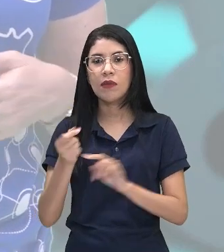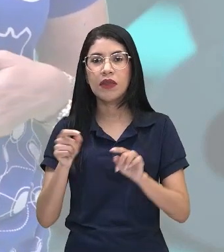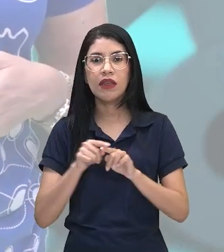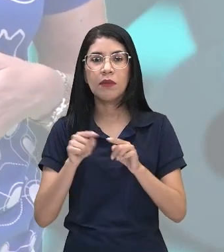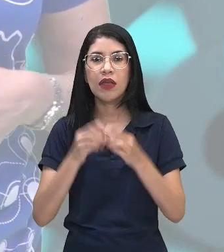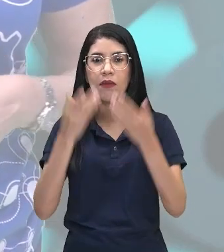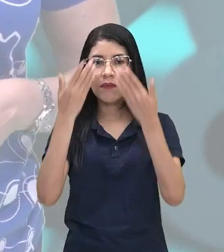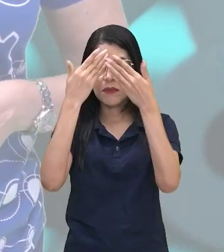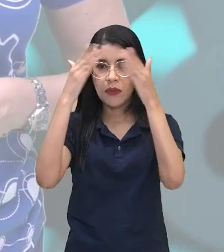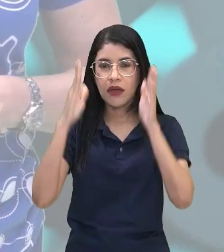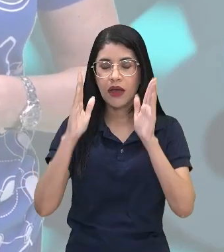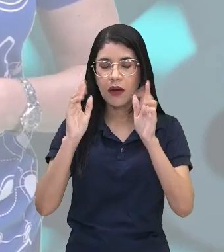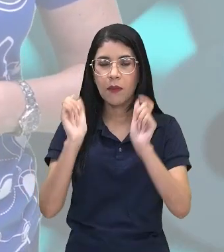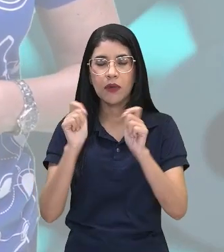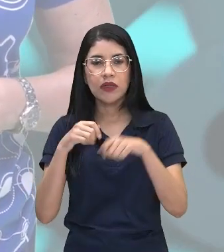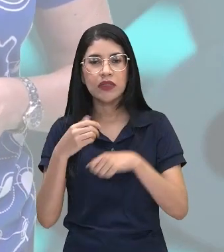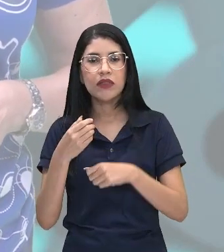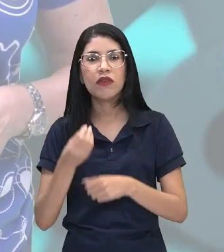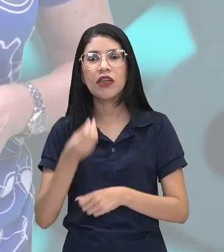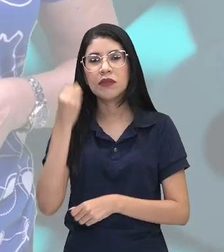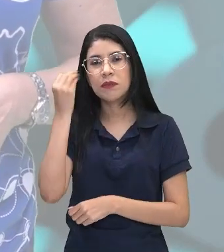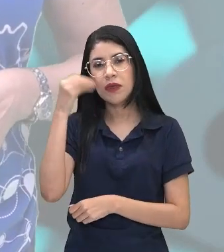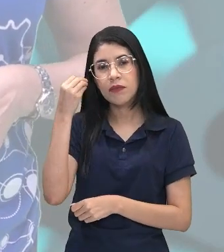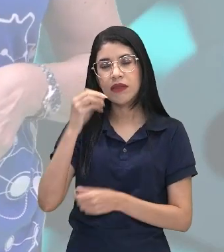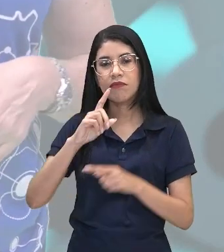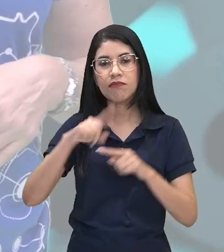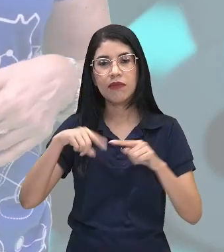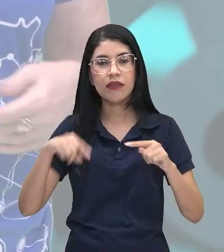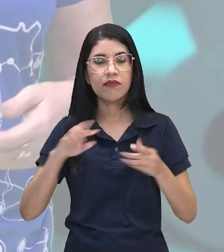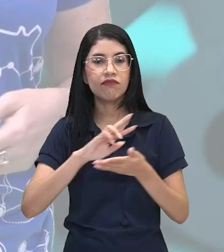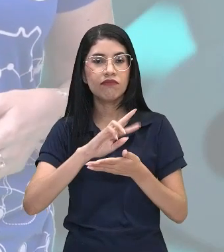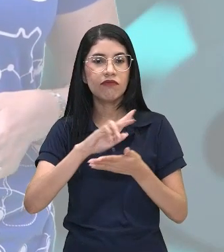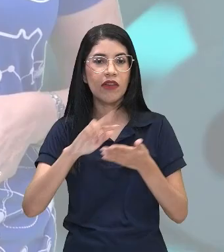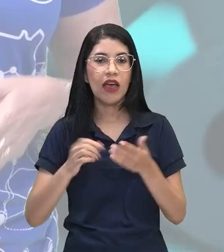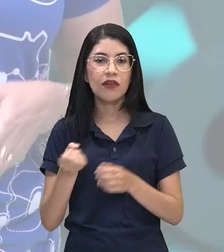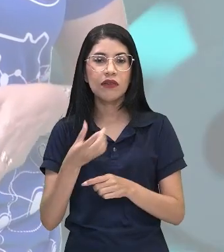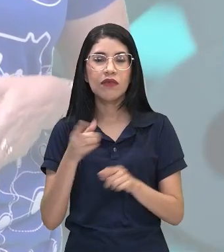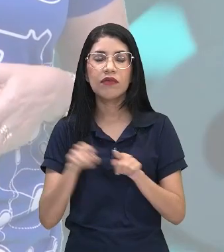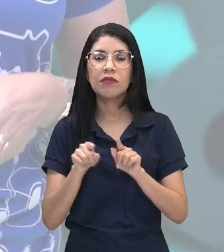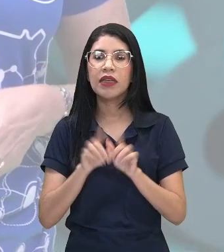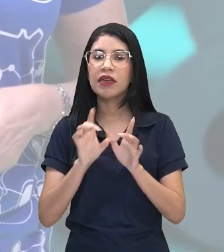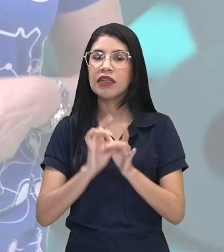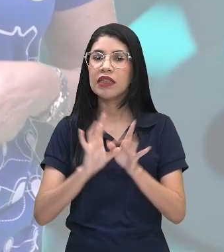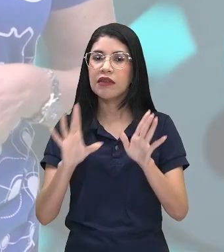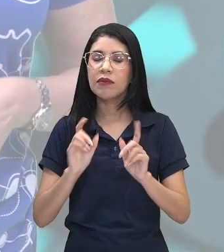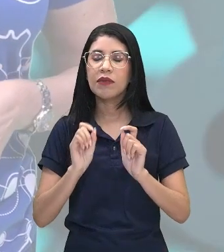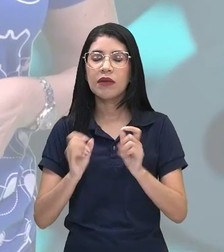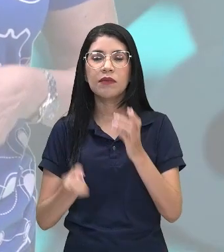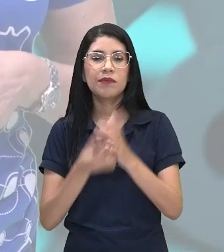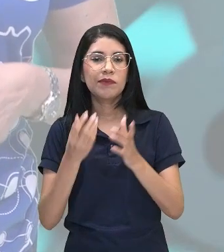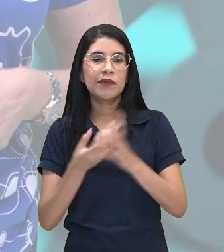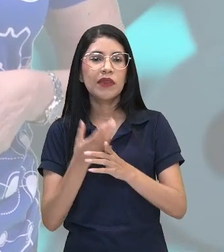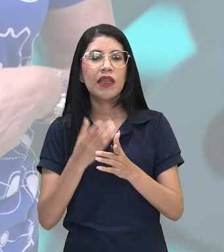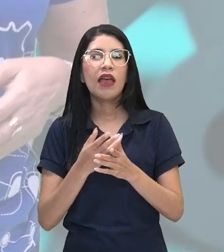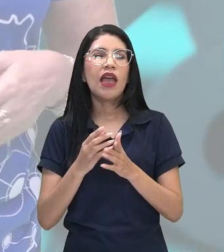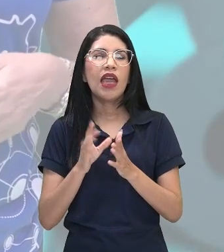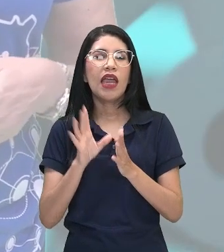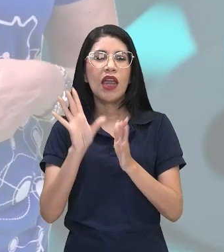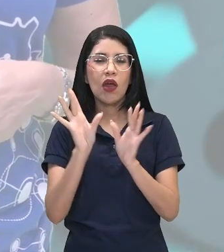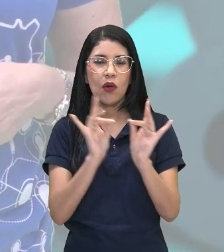para a experimentação de novos materiais, tornando-se livres até mesmo para produzir colagens e